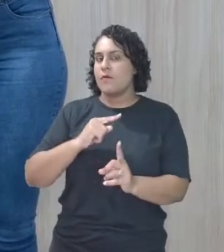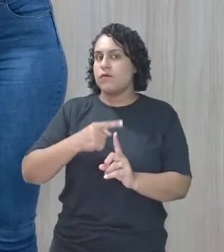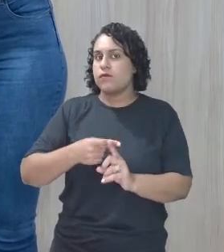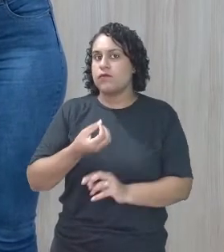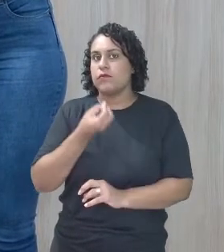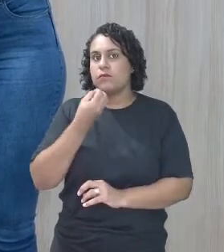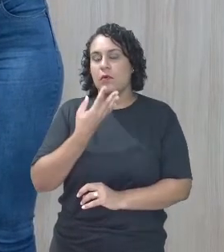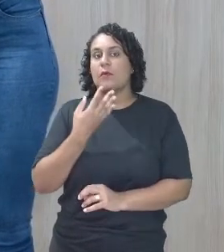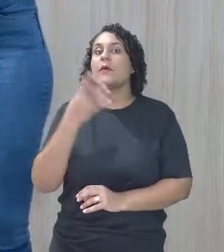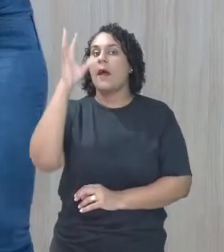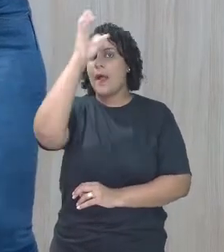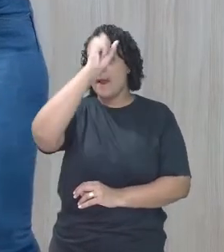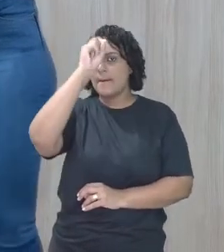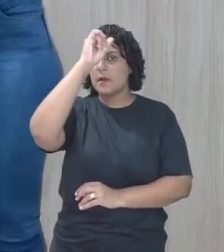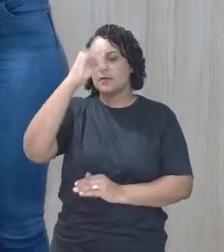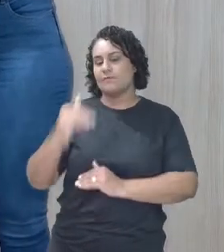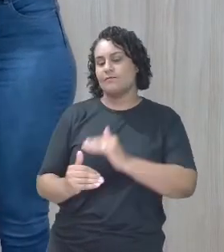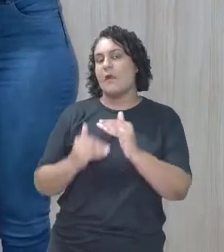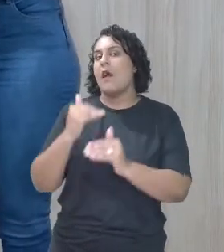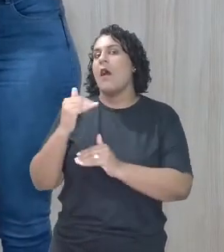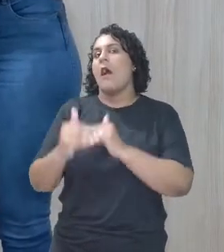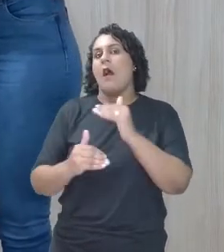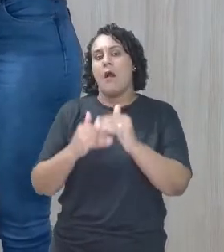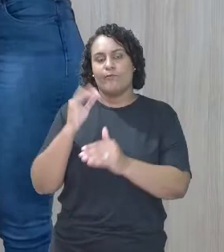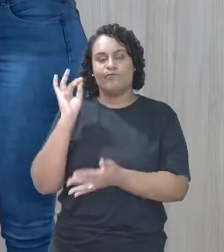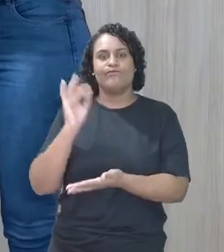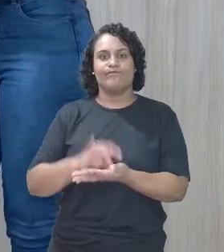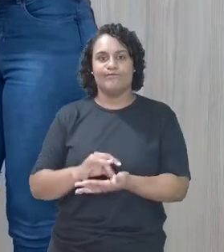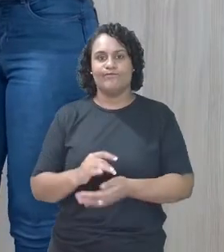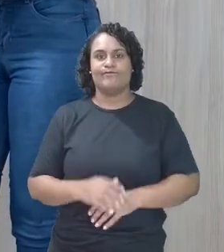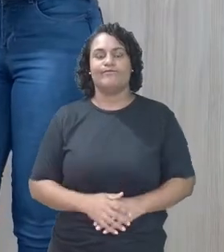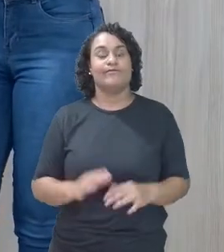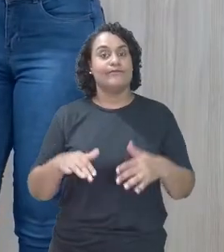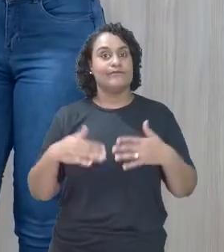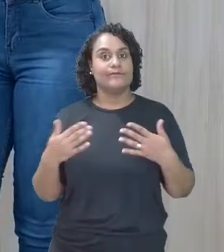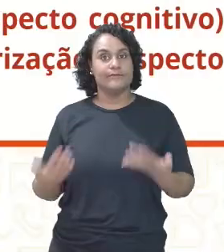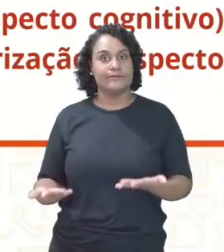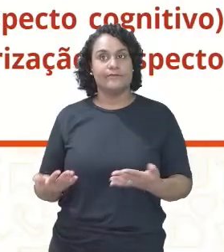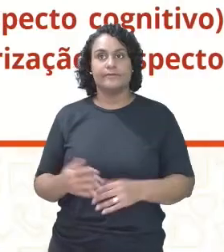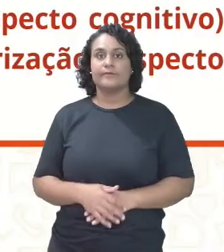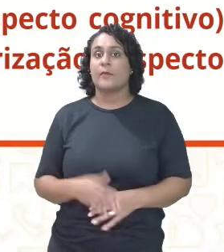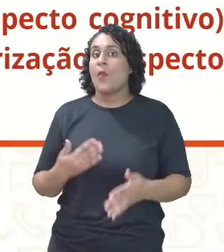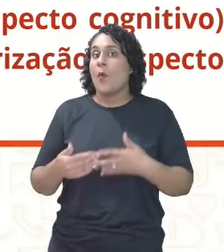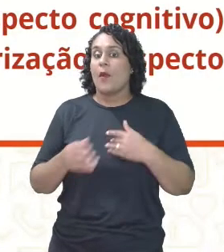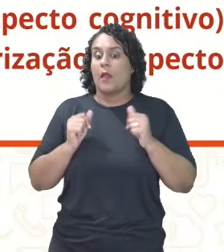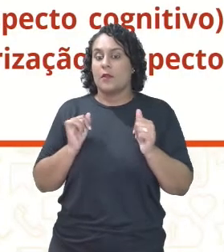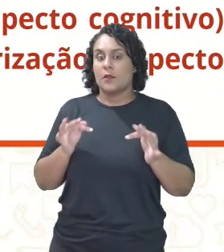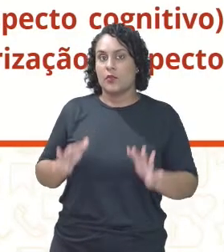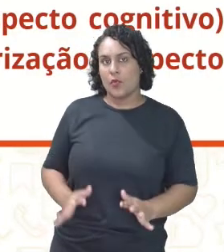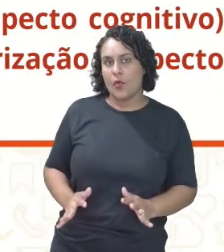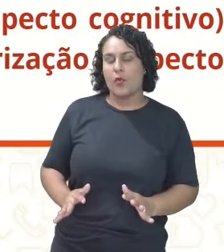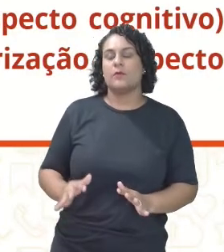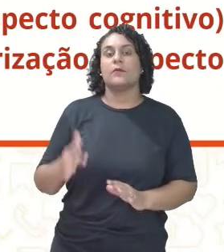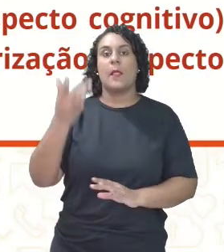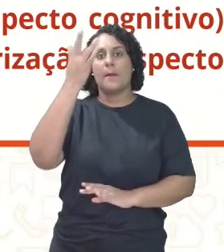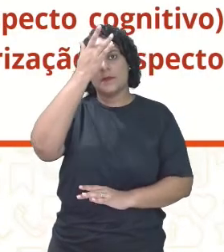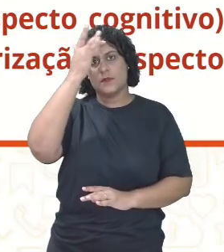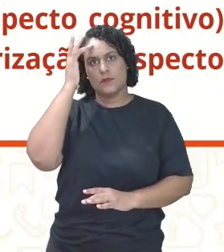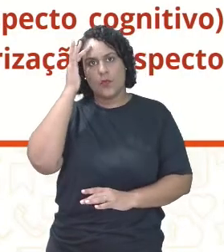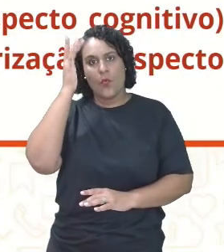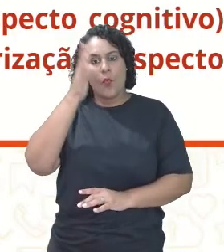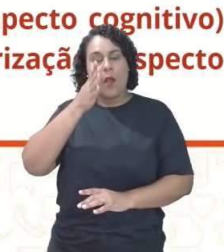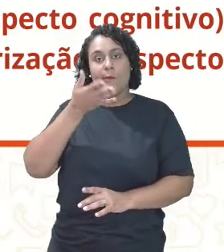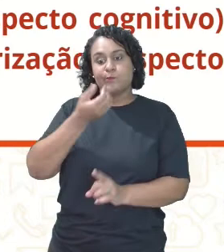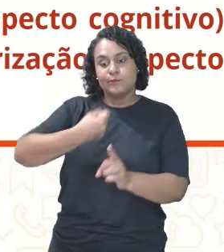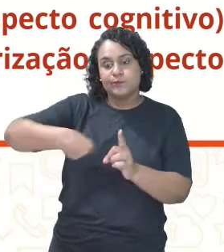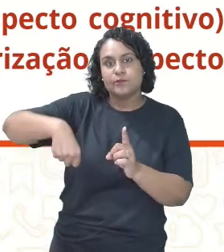essa aprendizagem se desenvolve muito mais satisfatoriamente. Então, qualquer ação do sujeito com seu meio supõe